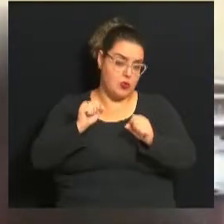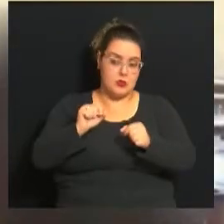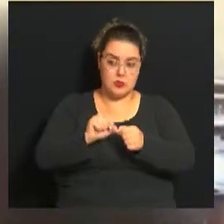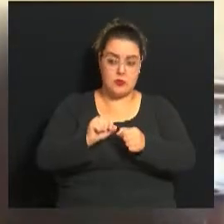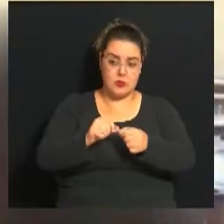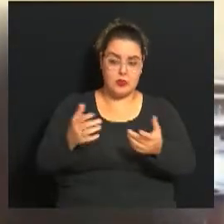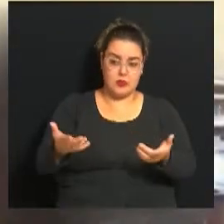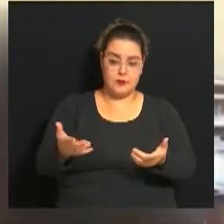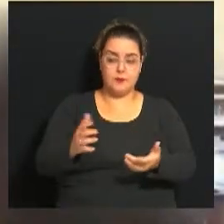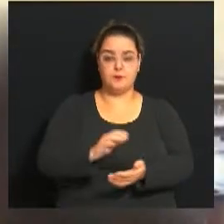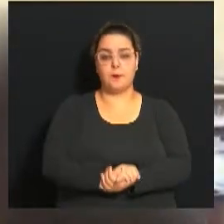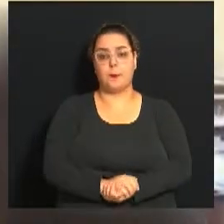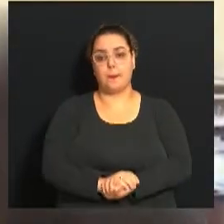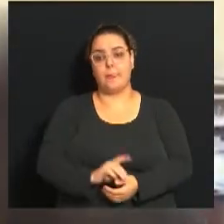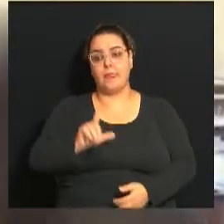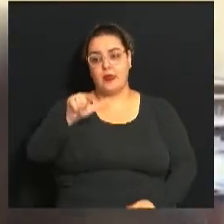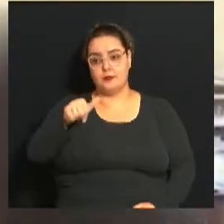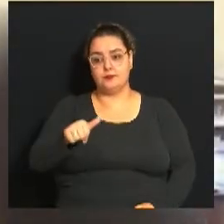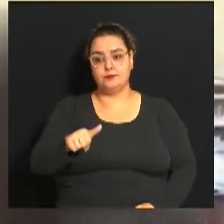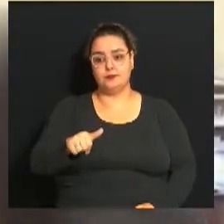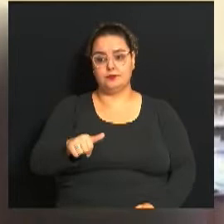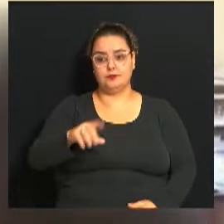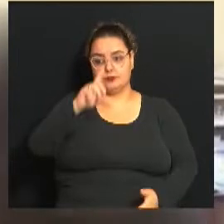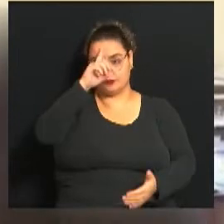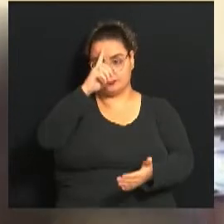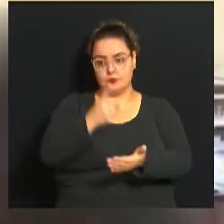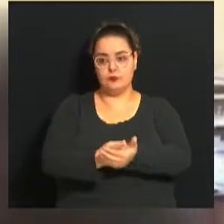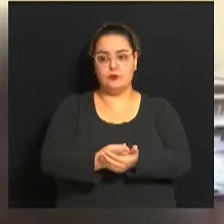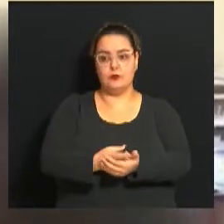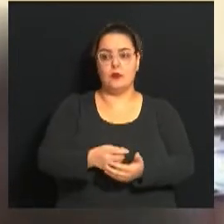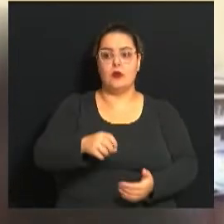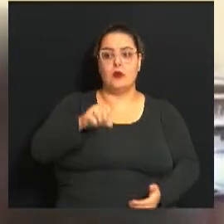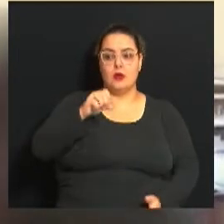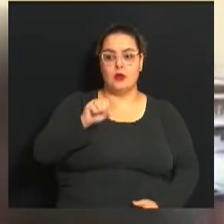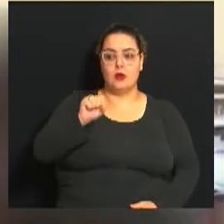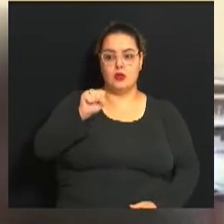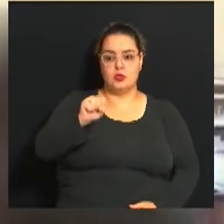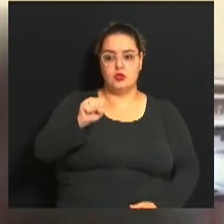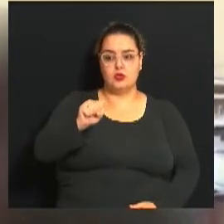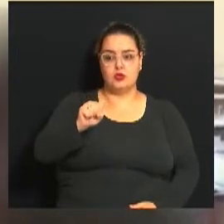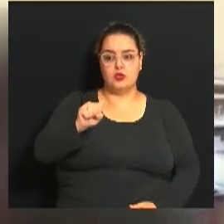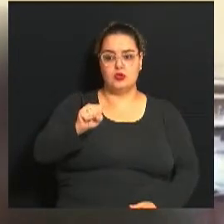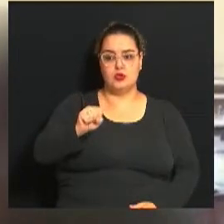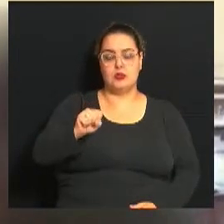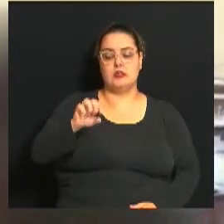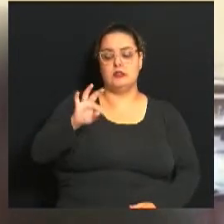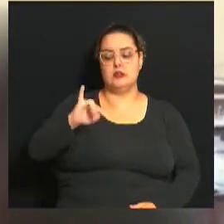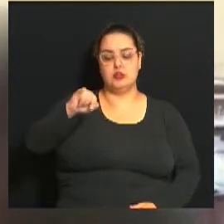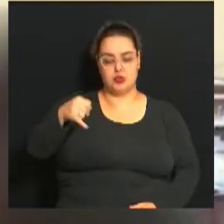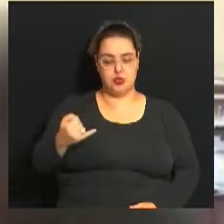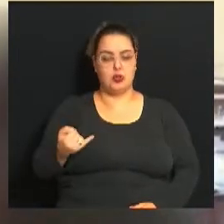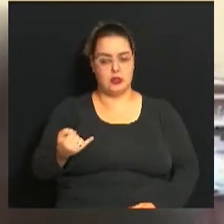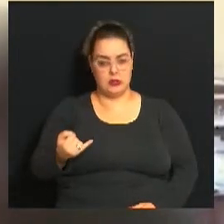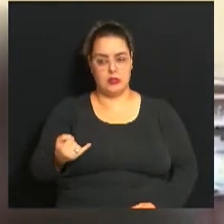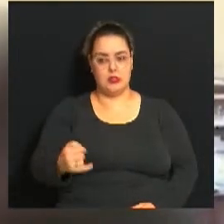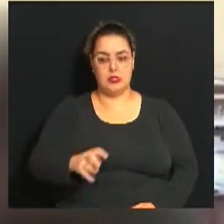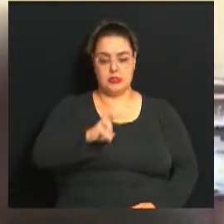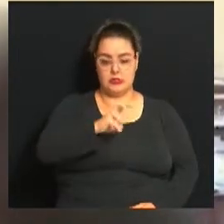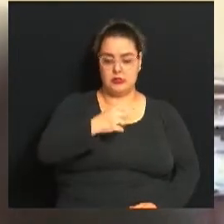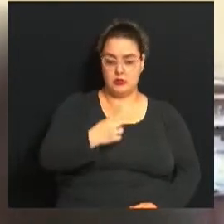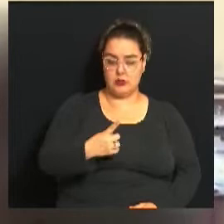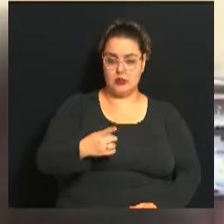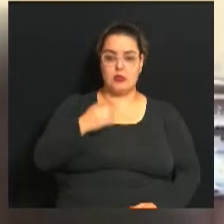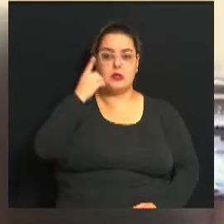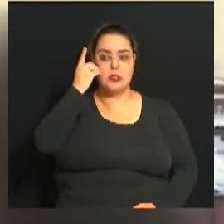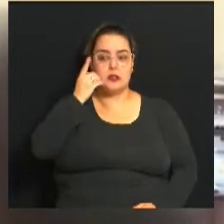a decisão do Superior Tribunal de Justiça, do STJ, 51 deputados federais e